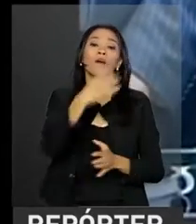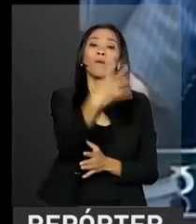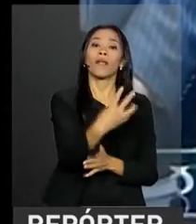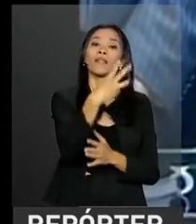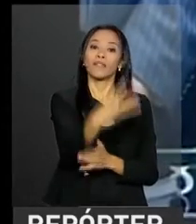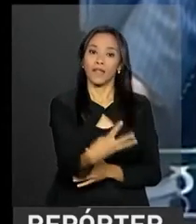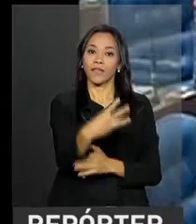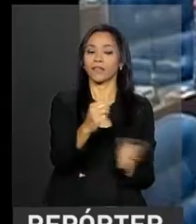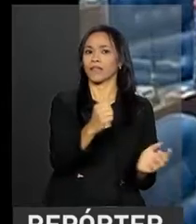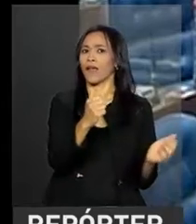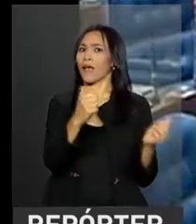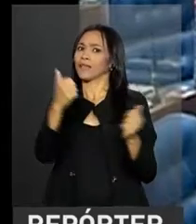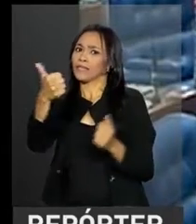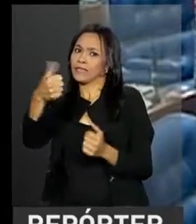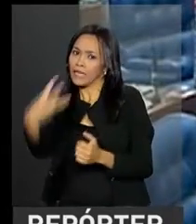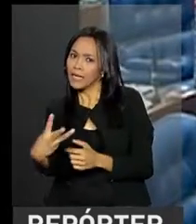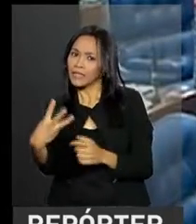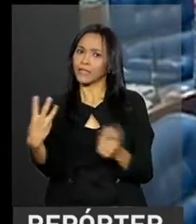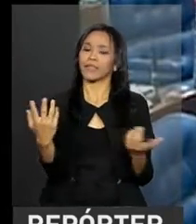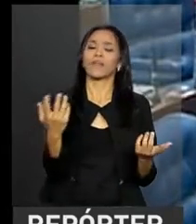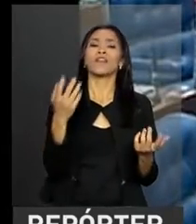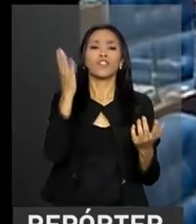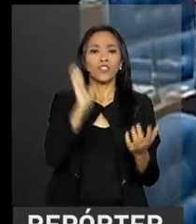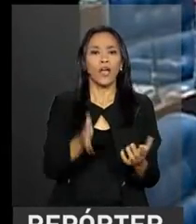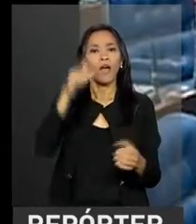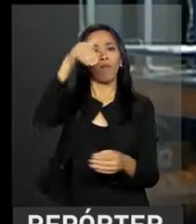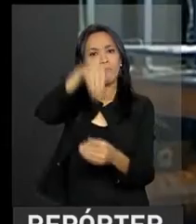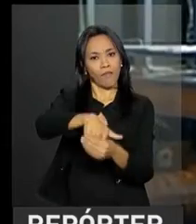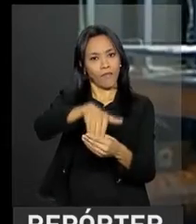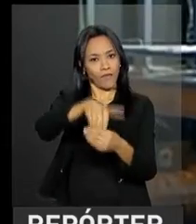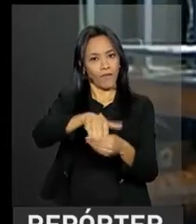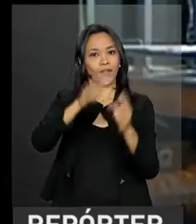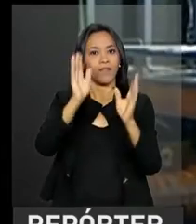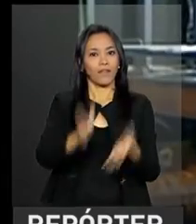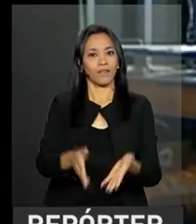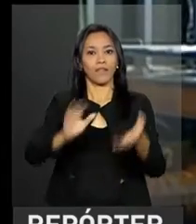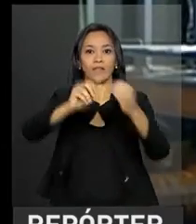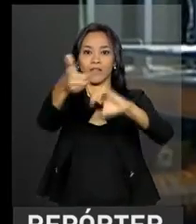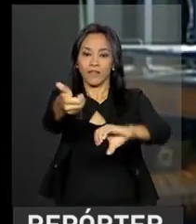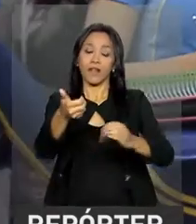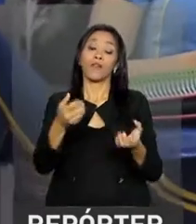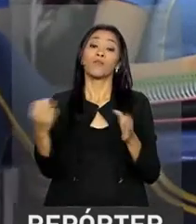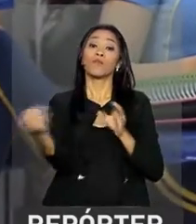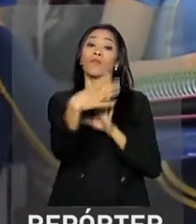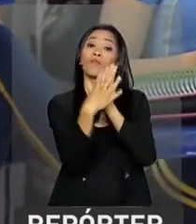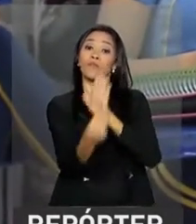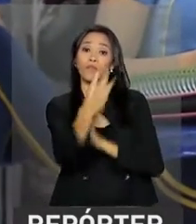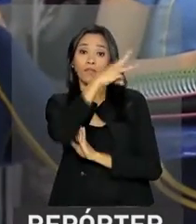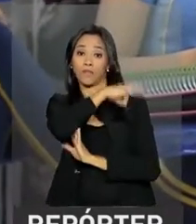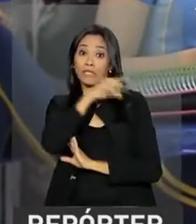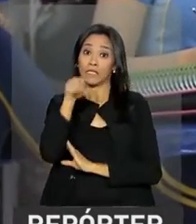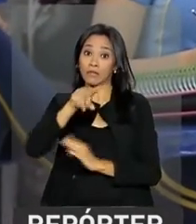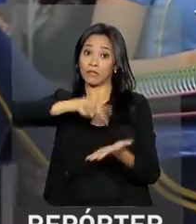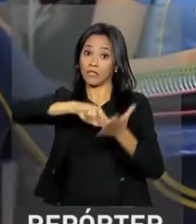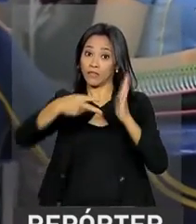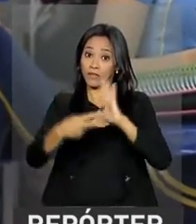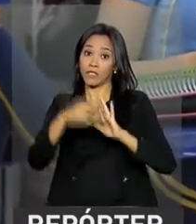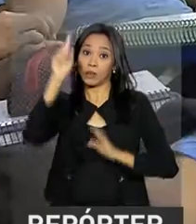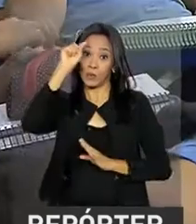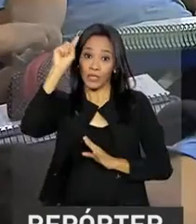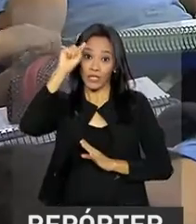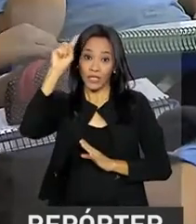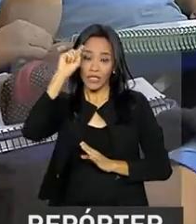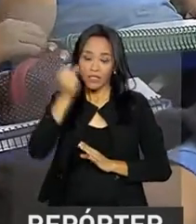a 13 foi aprovada no plenário do senado a reforma do ensino médio final de que o dia a dia de